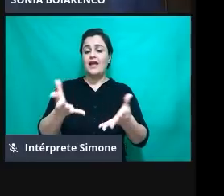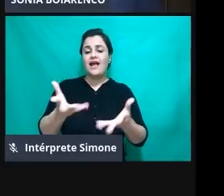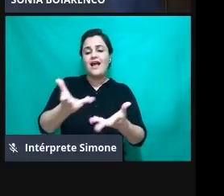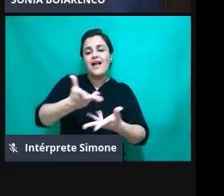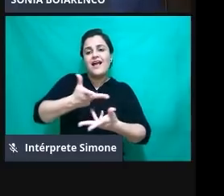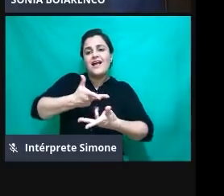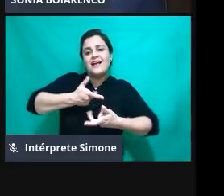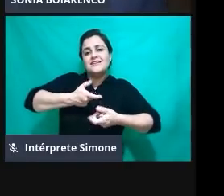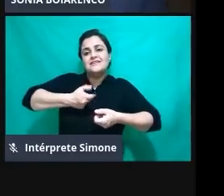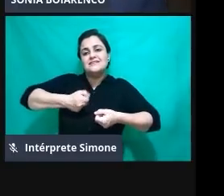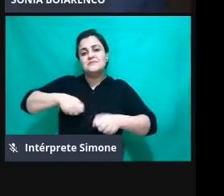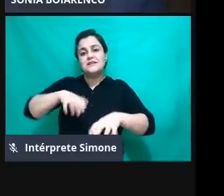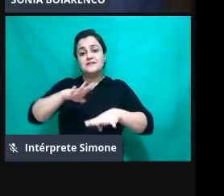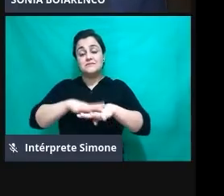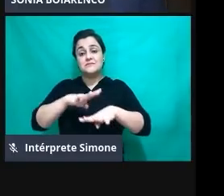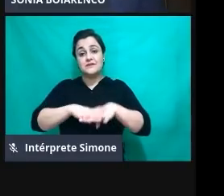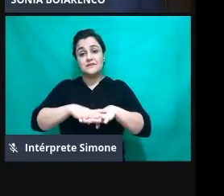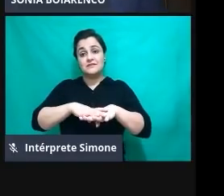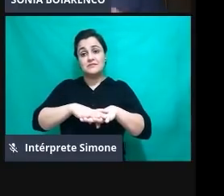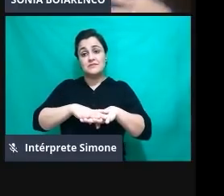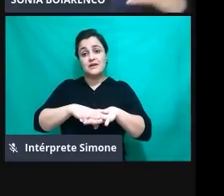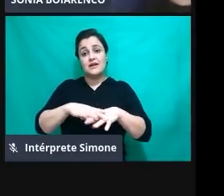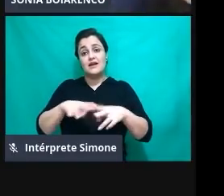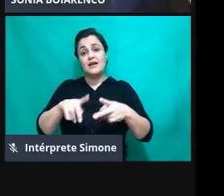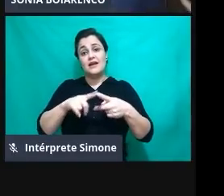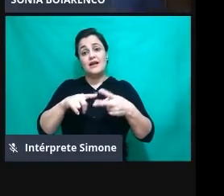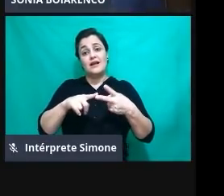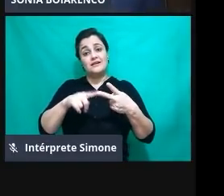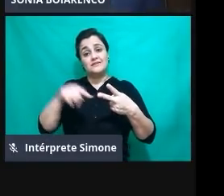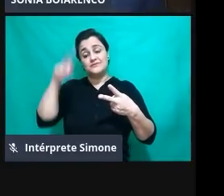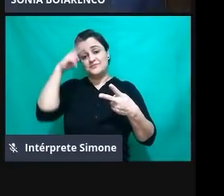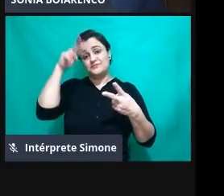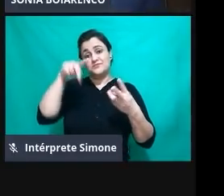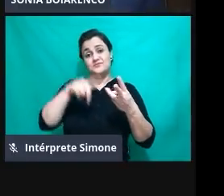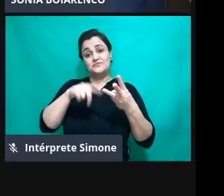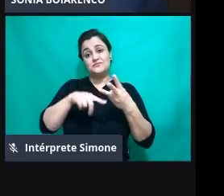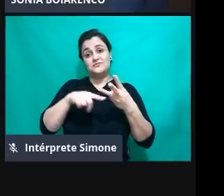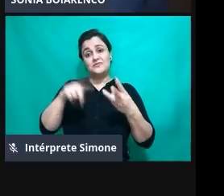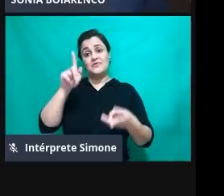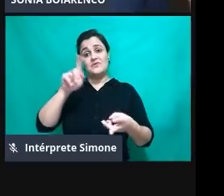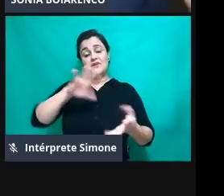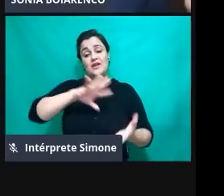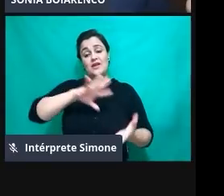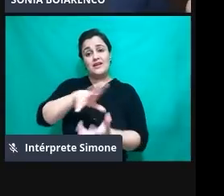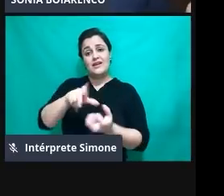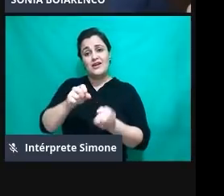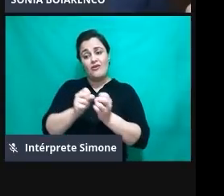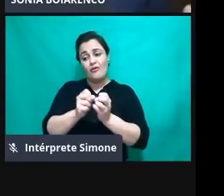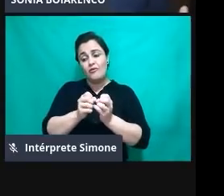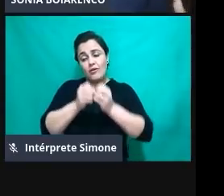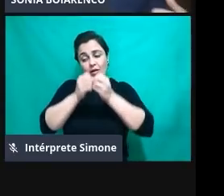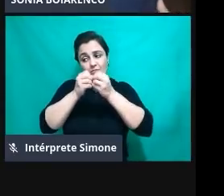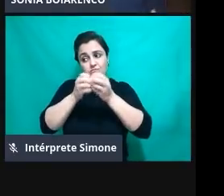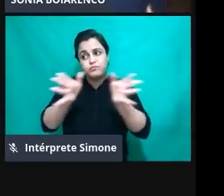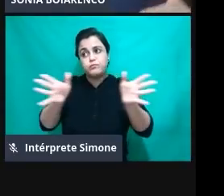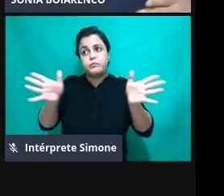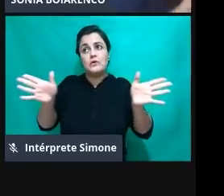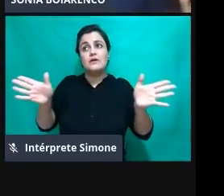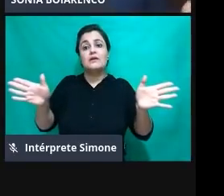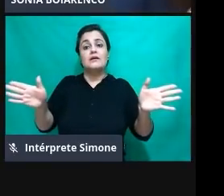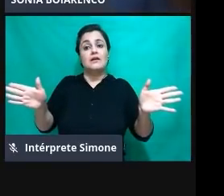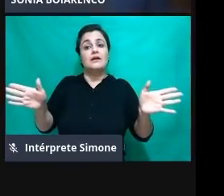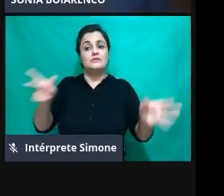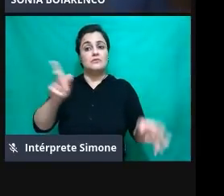matemática, história e geografia, que a gente chama relacionada, elas são mais amplas. Então, o professor tem que olhar, e quando